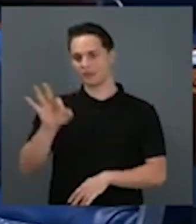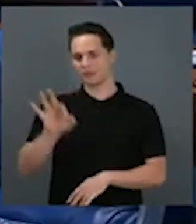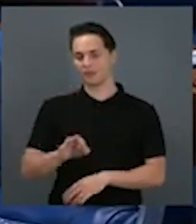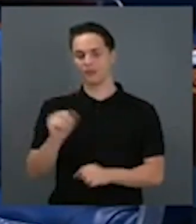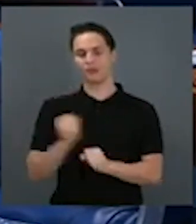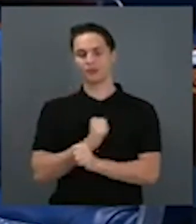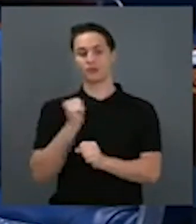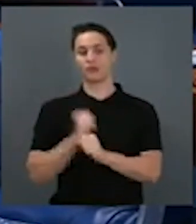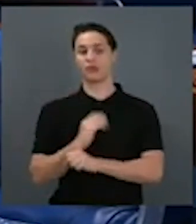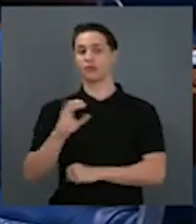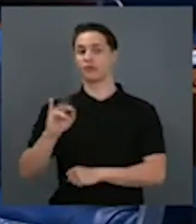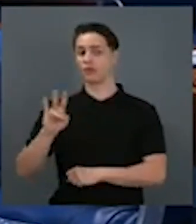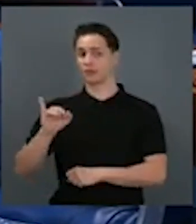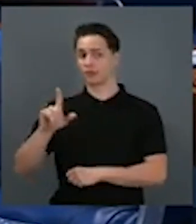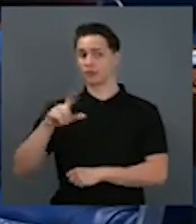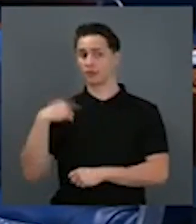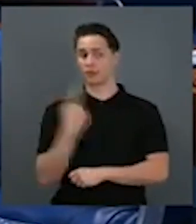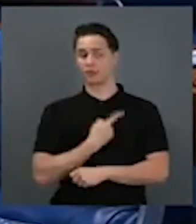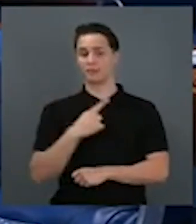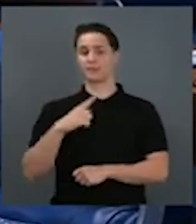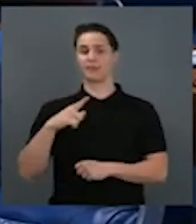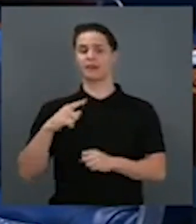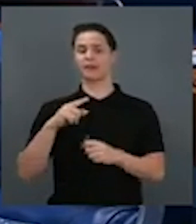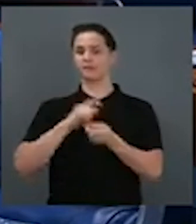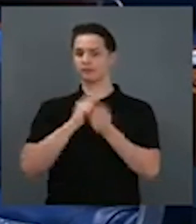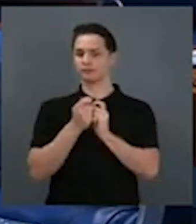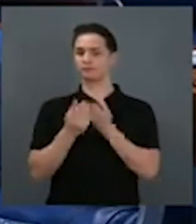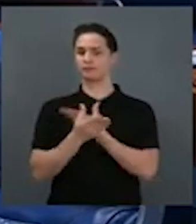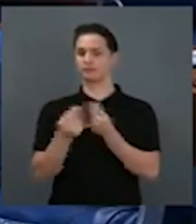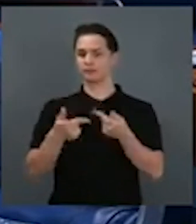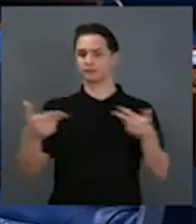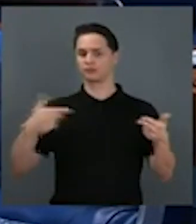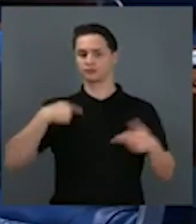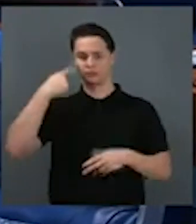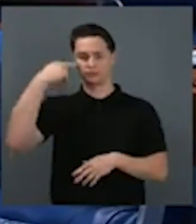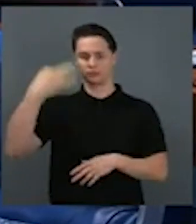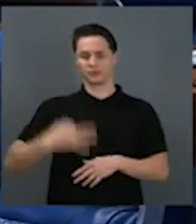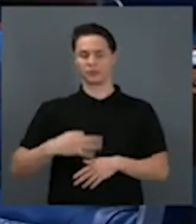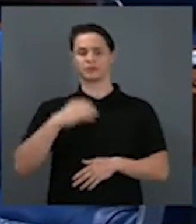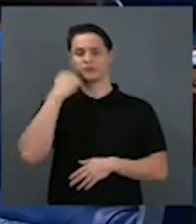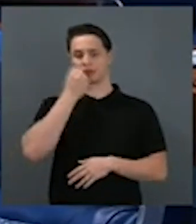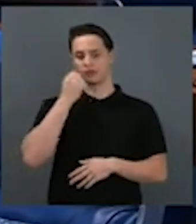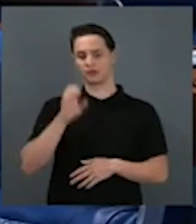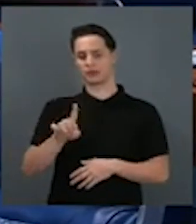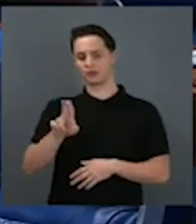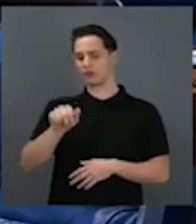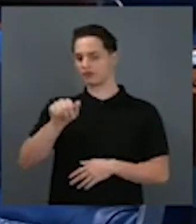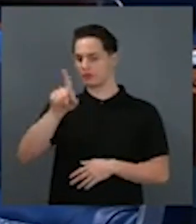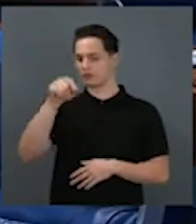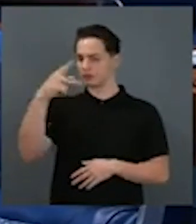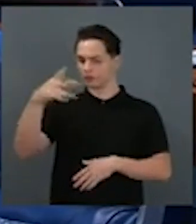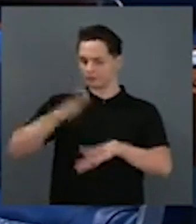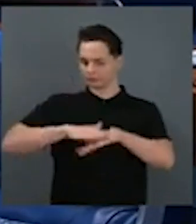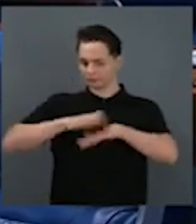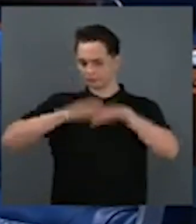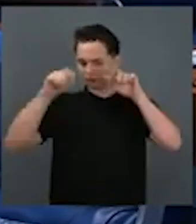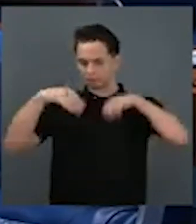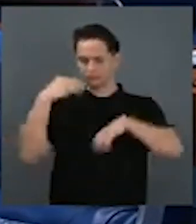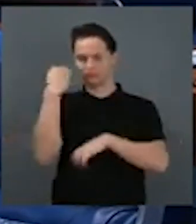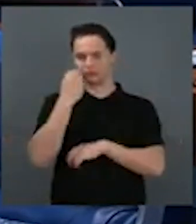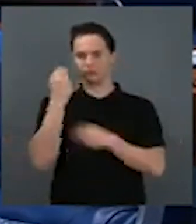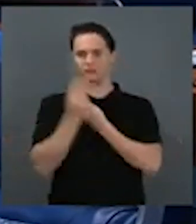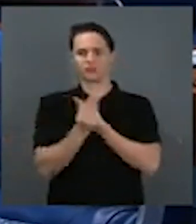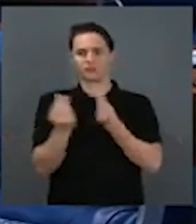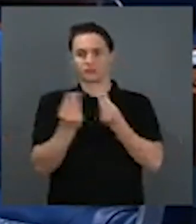cadeia toda. Então, a gente tem muitos ajustes, eu tenho certeza que o senador Eduardo Braga, com a sua competência, com a sua experiência, com a sua